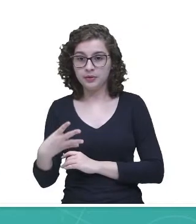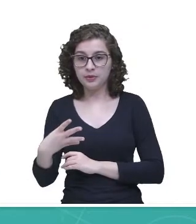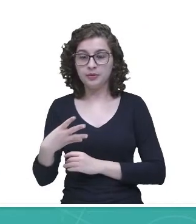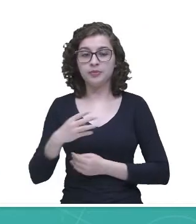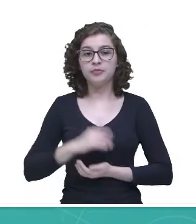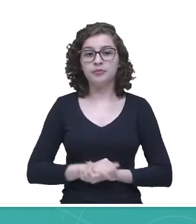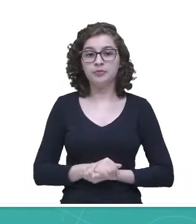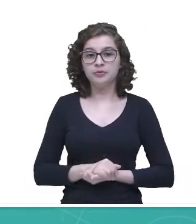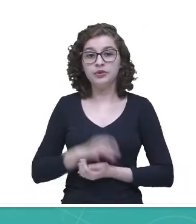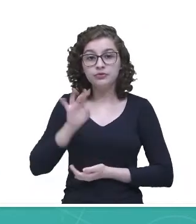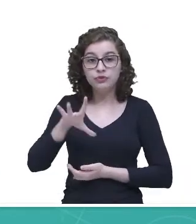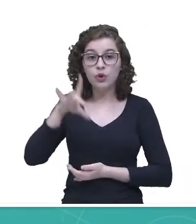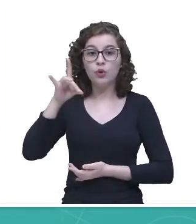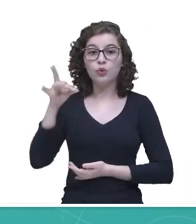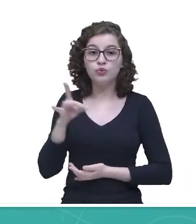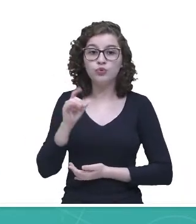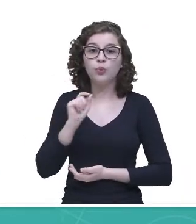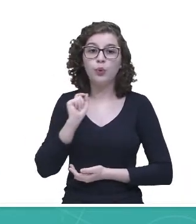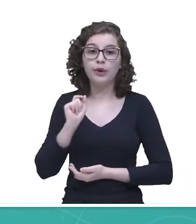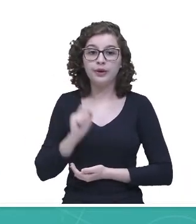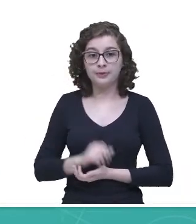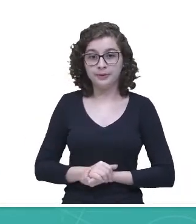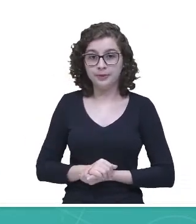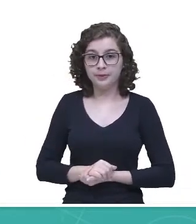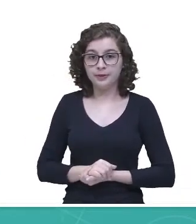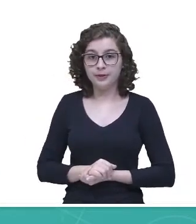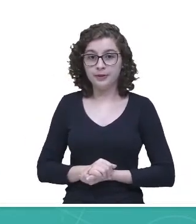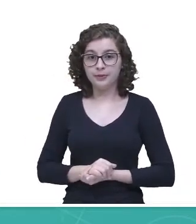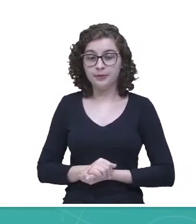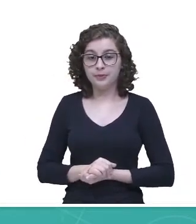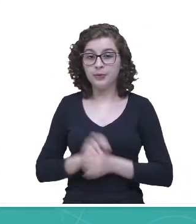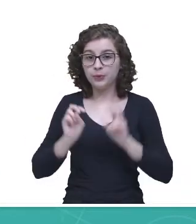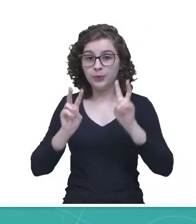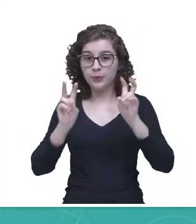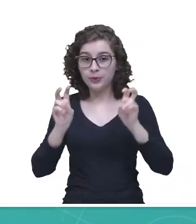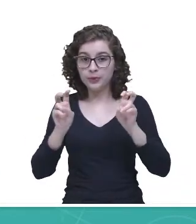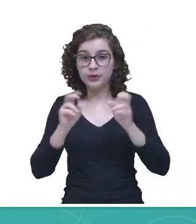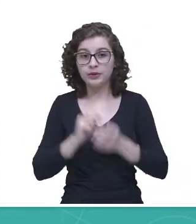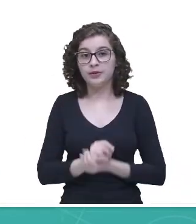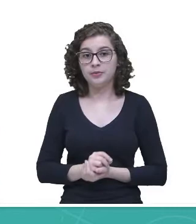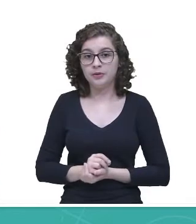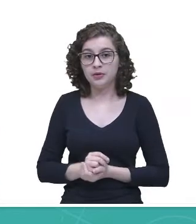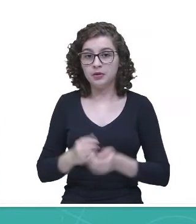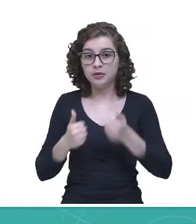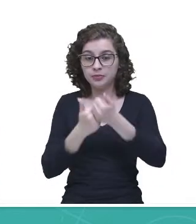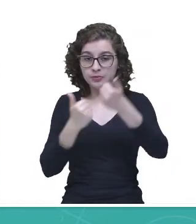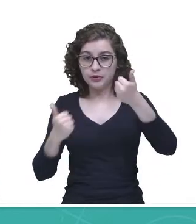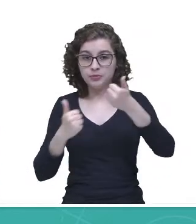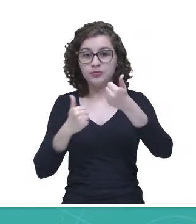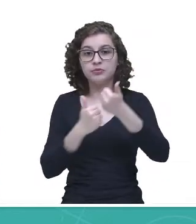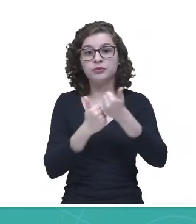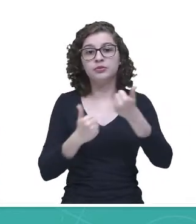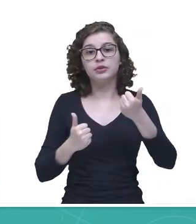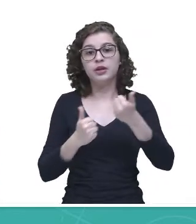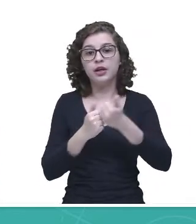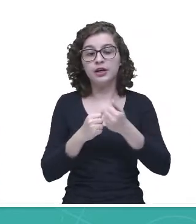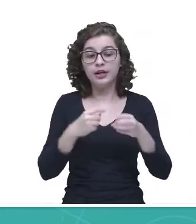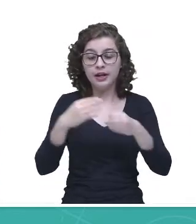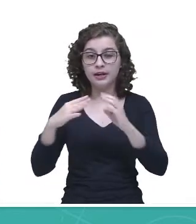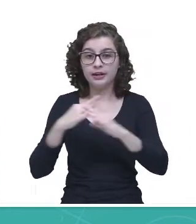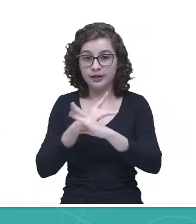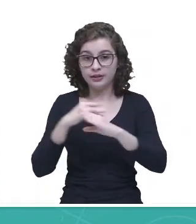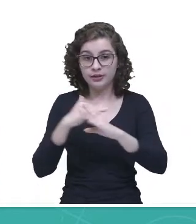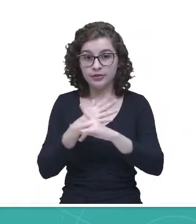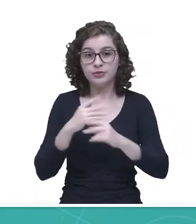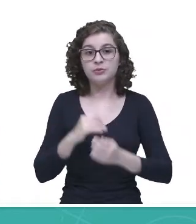vocês marcarem a alternativa que corresponde ao conceito de hierarquia urbana. E aí na letra A